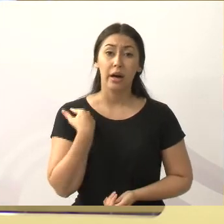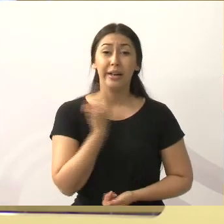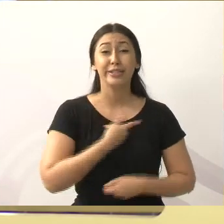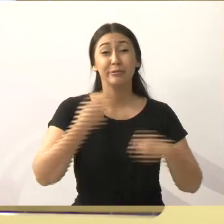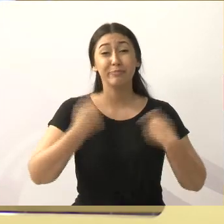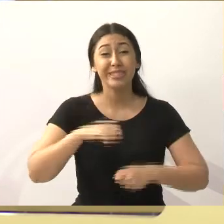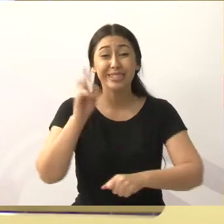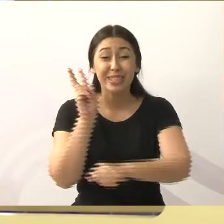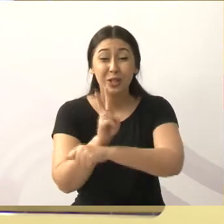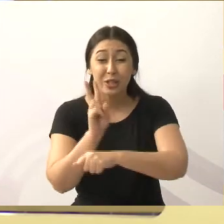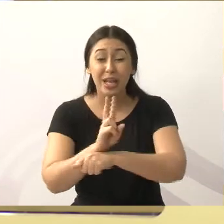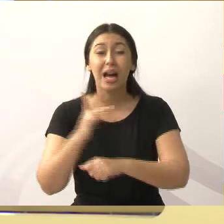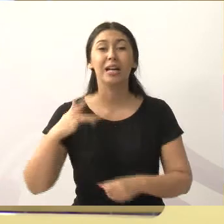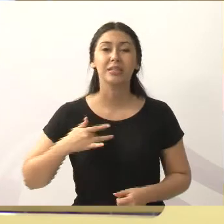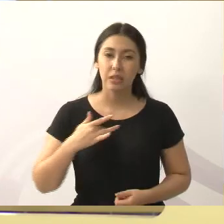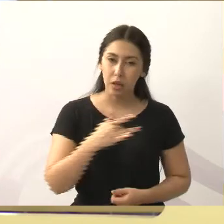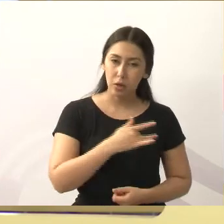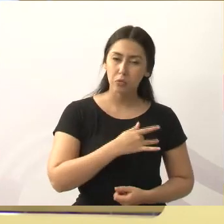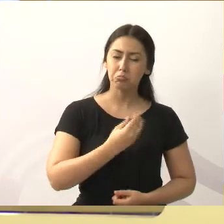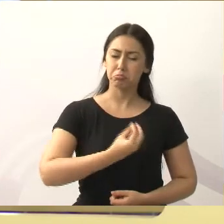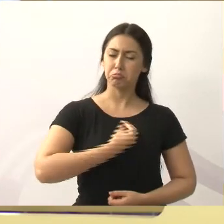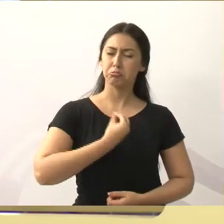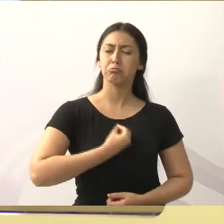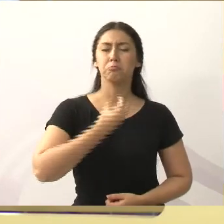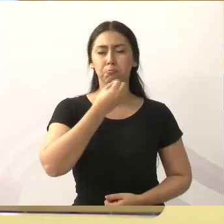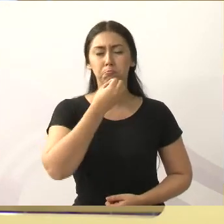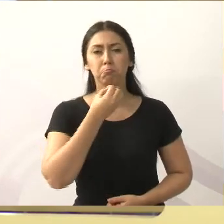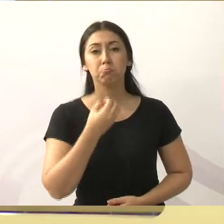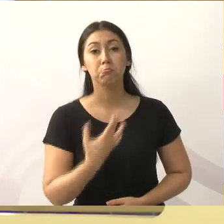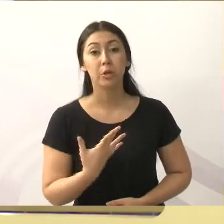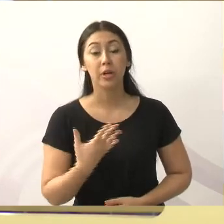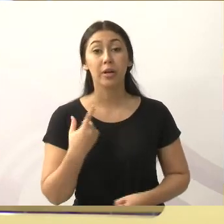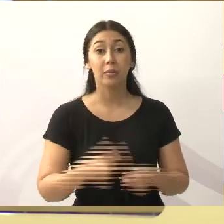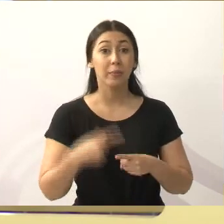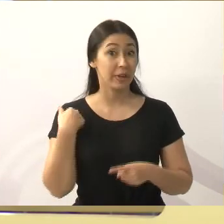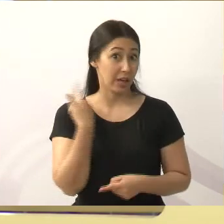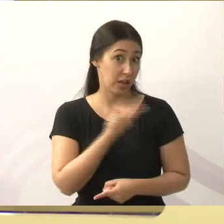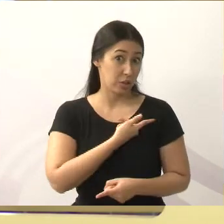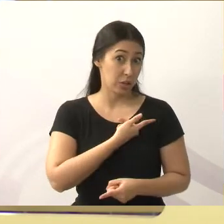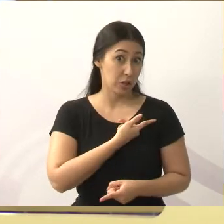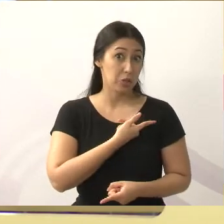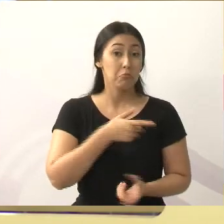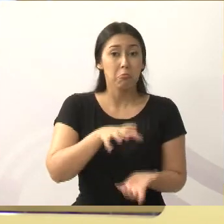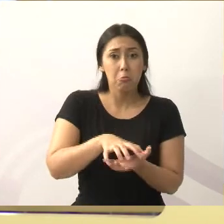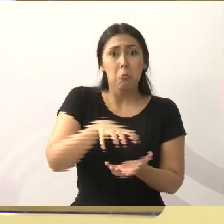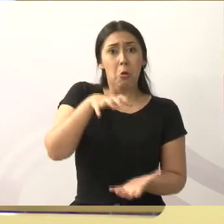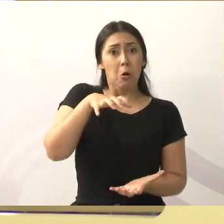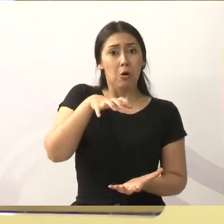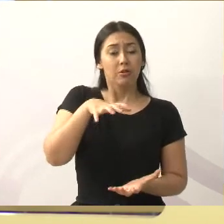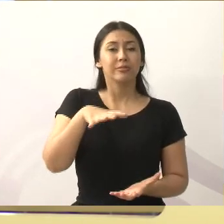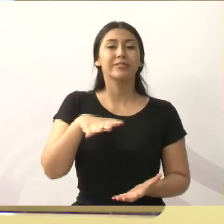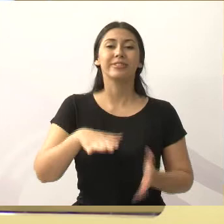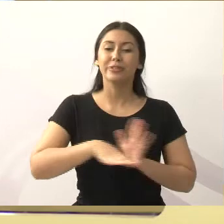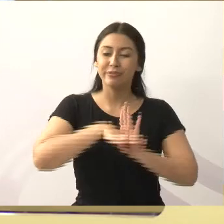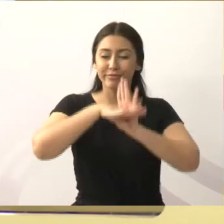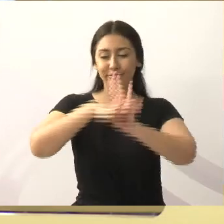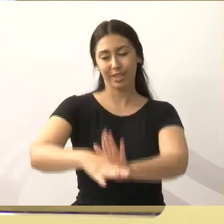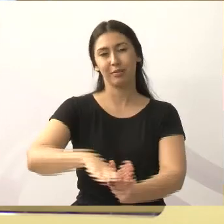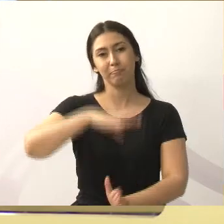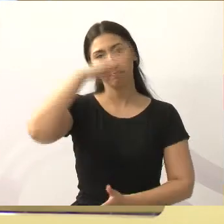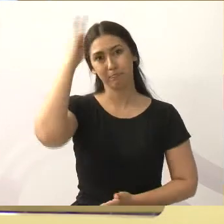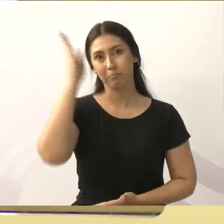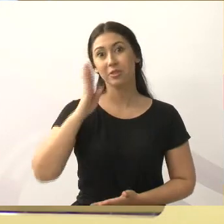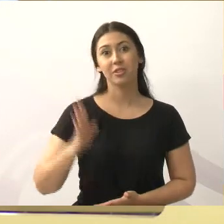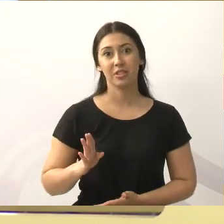da saúde, vamos viver mais. Que nós, idosos, que construímos o Brasil. Não digo